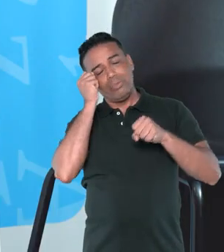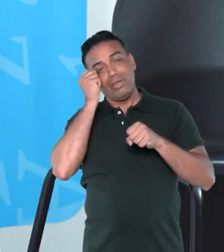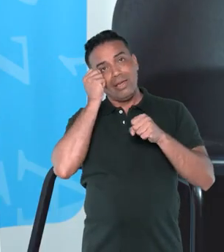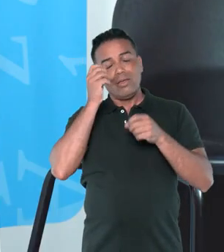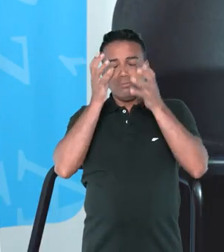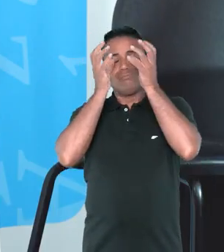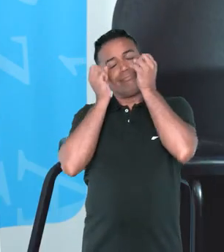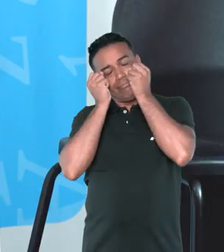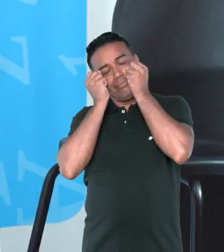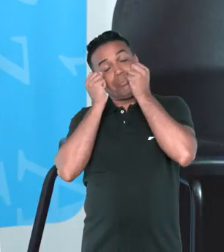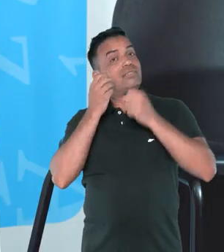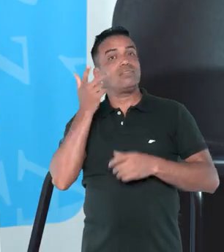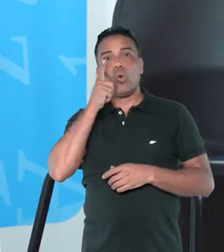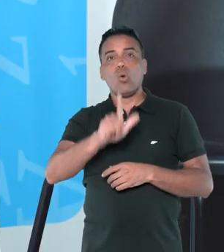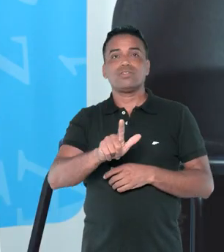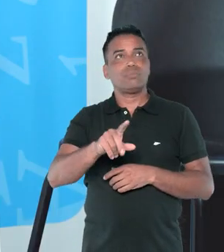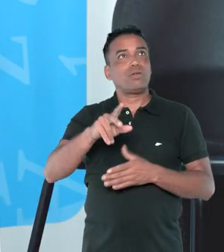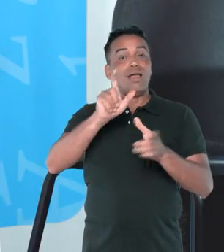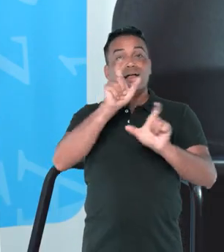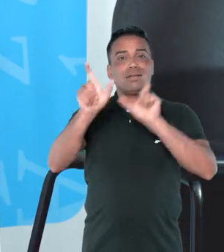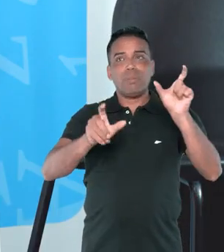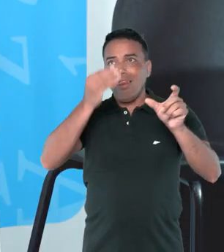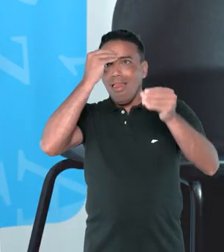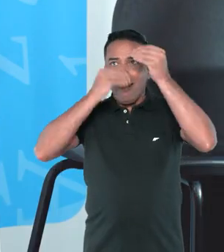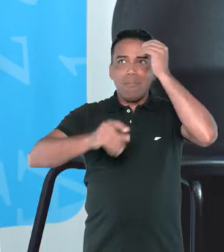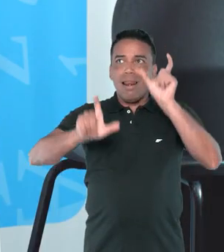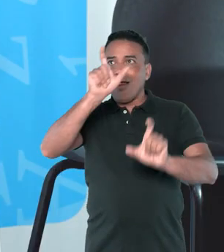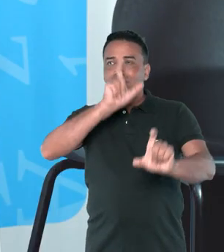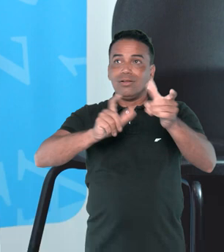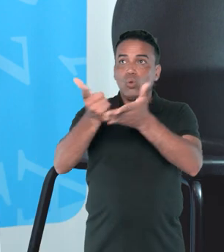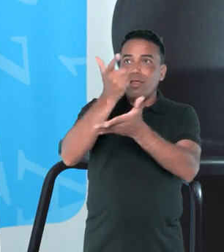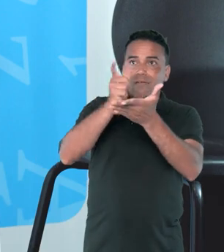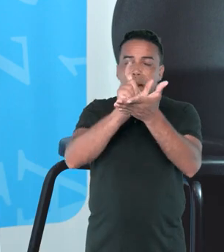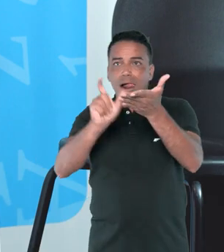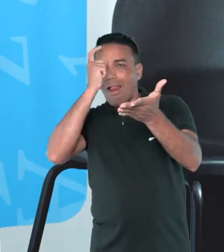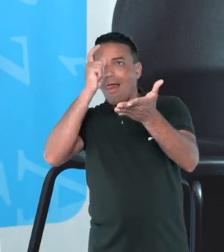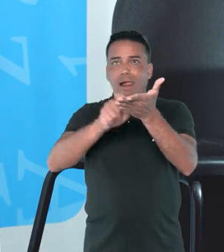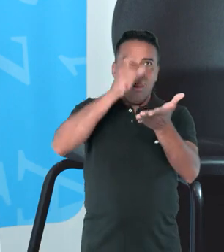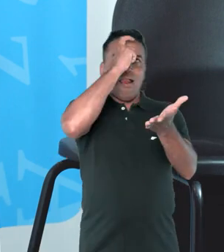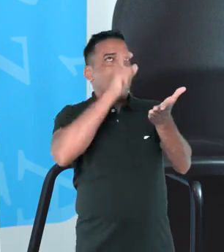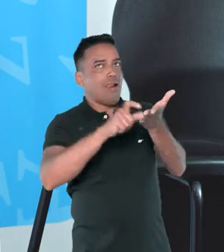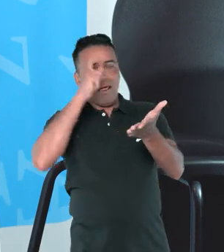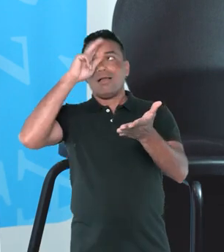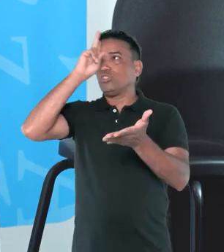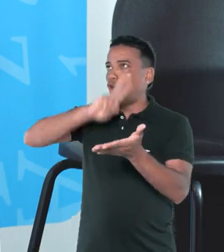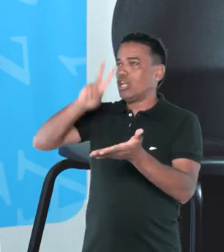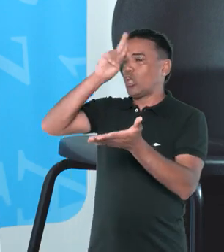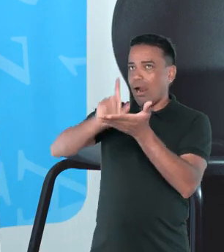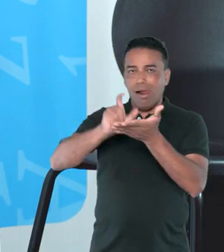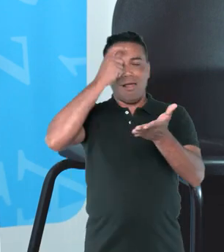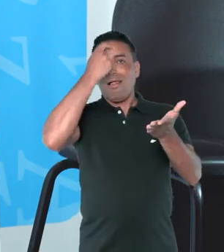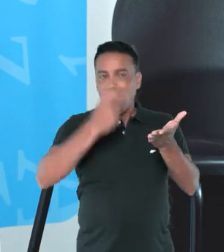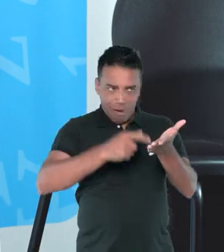eu fechei os olhos para dormir, mas não consegui porque as palavras do livro ficaram dentro da minha cabeça. E aquelas palavras e aquela história, aí ele